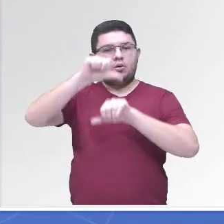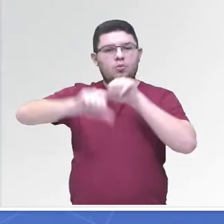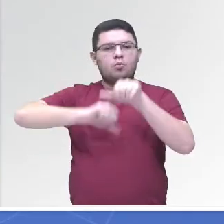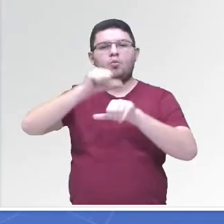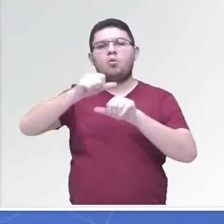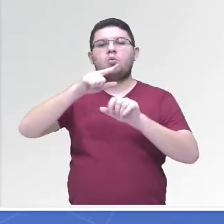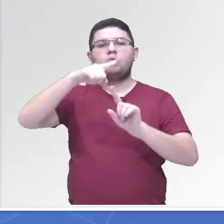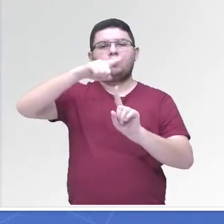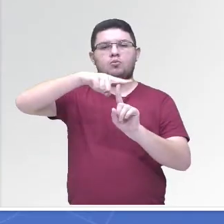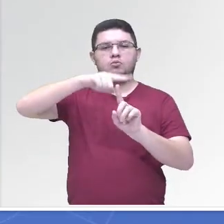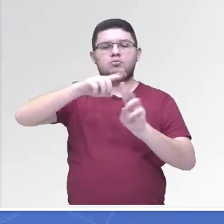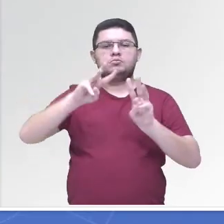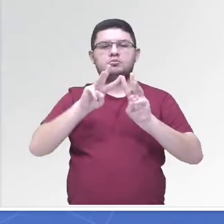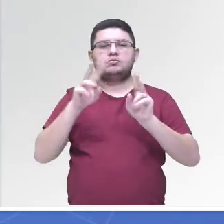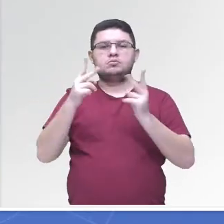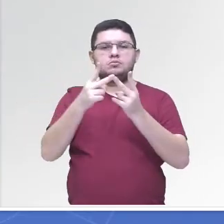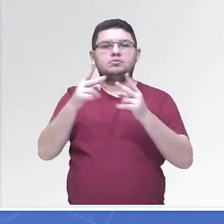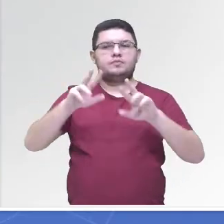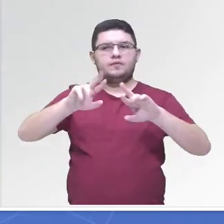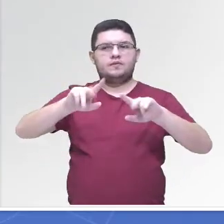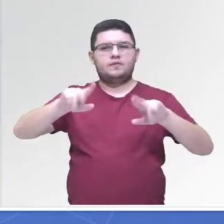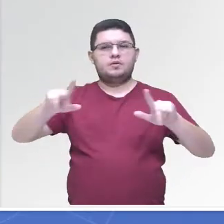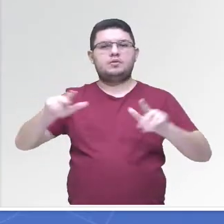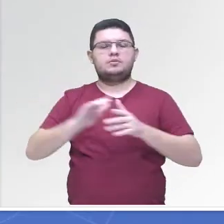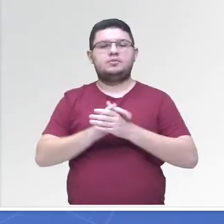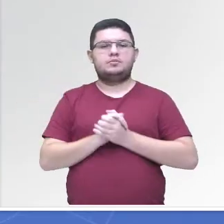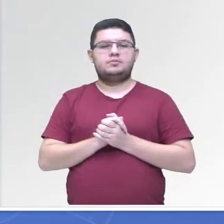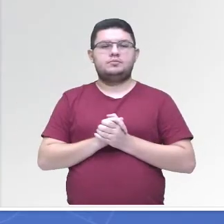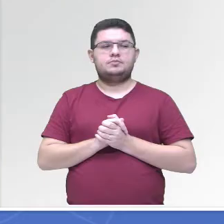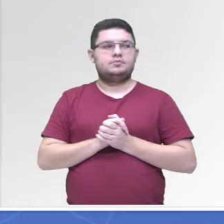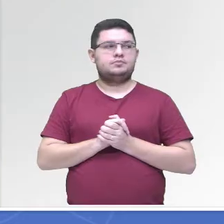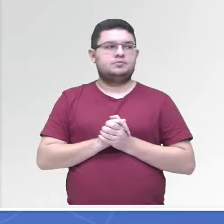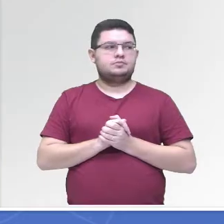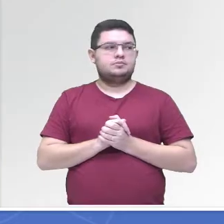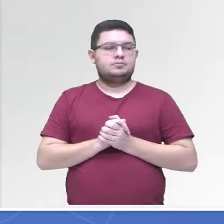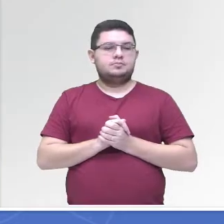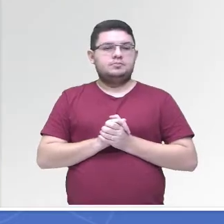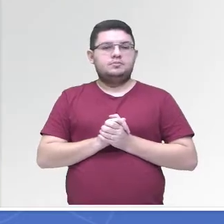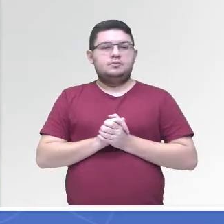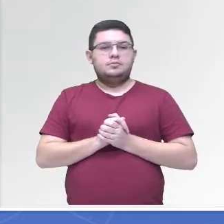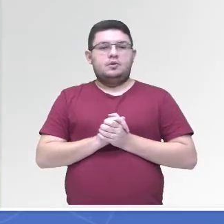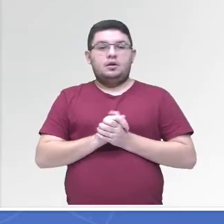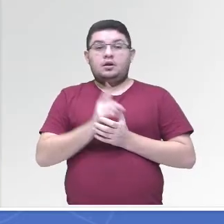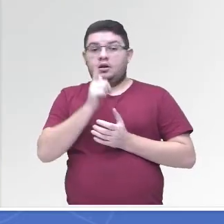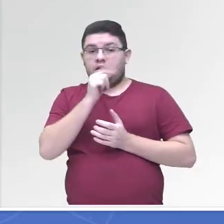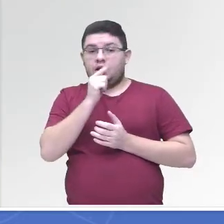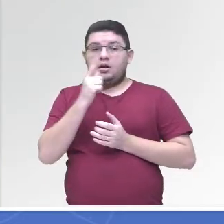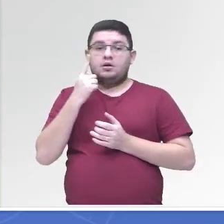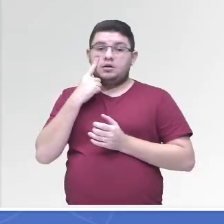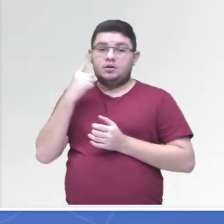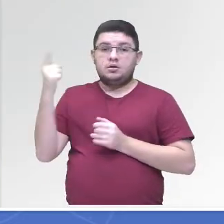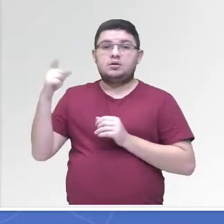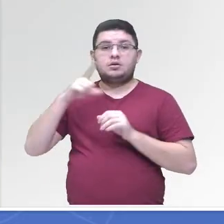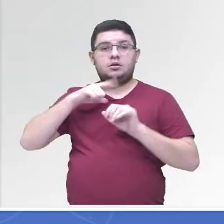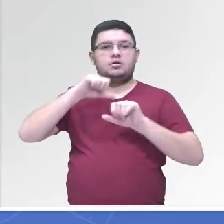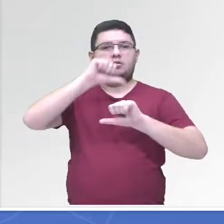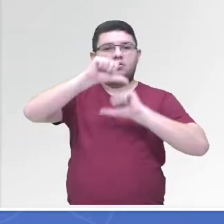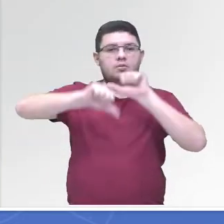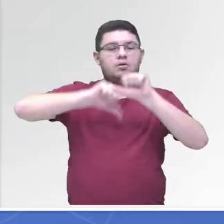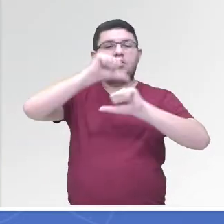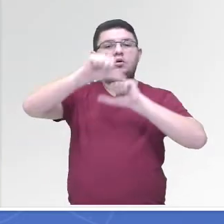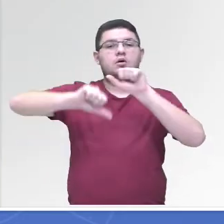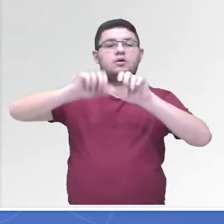estão presentes aqui no ciclo d'água. Então, nós temos o ciclo d'água, gente, ele é bem grande, ele tem várias transformações, sendo